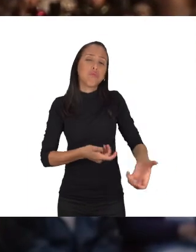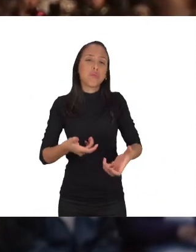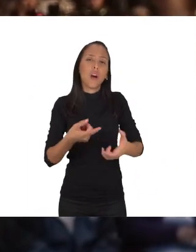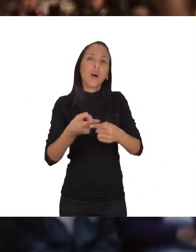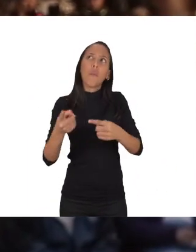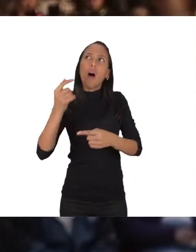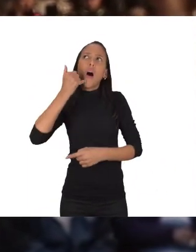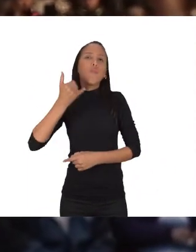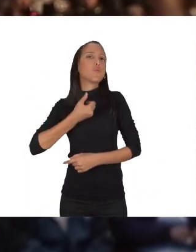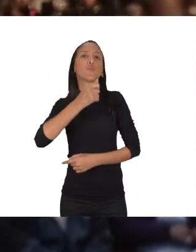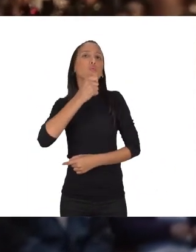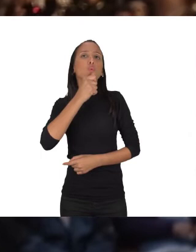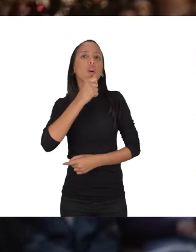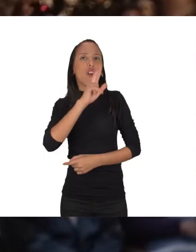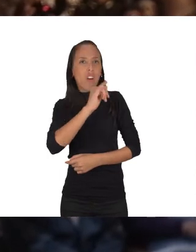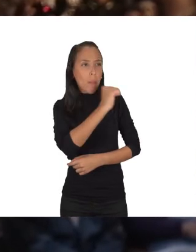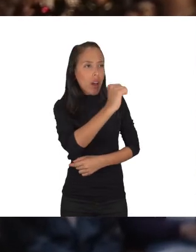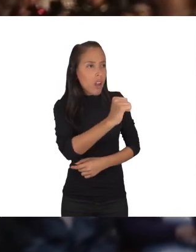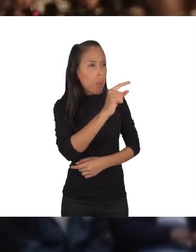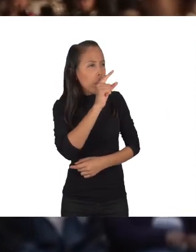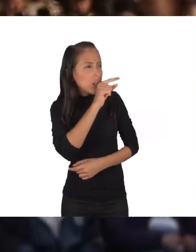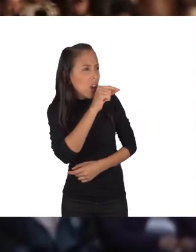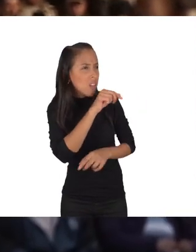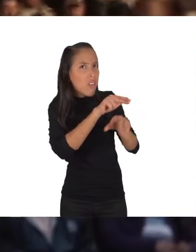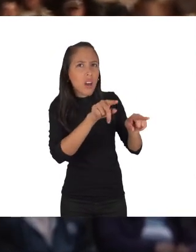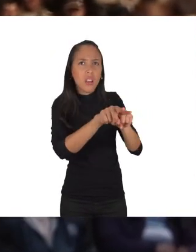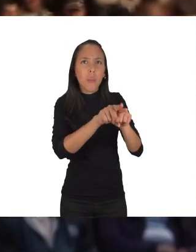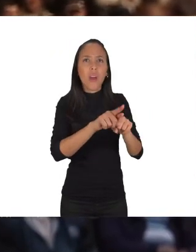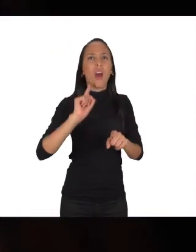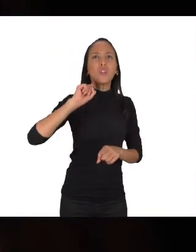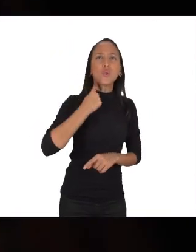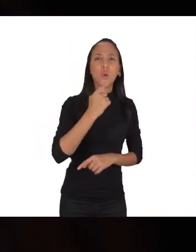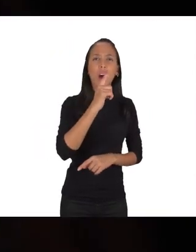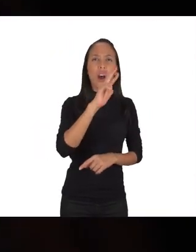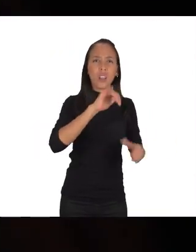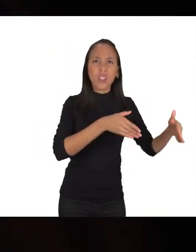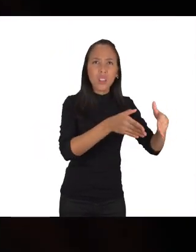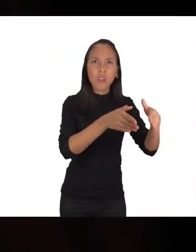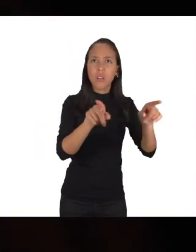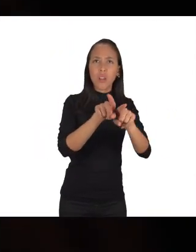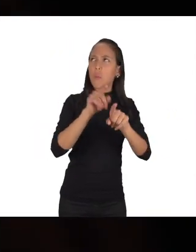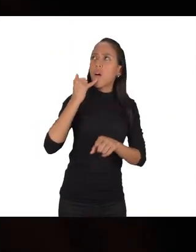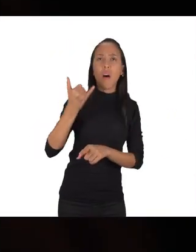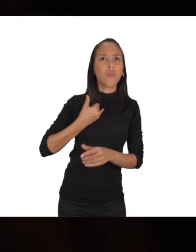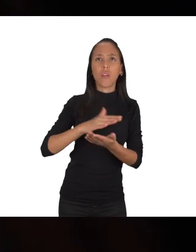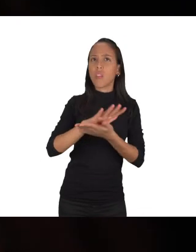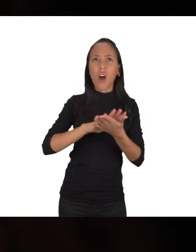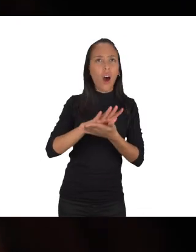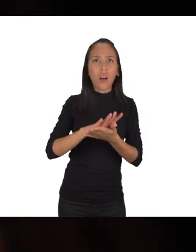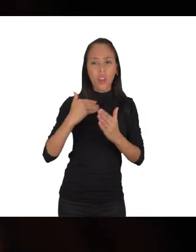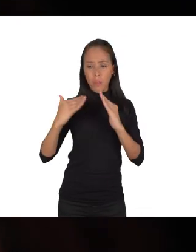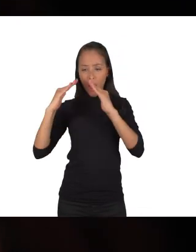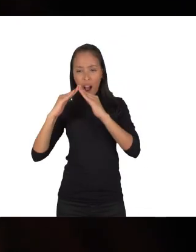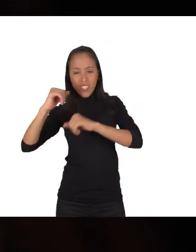ninguém falou que eu ia matar aqueles passarinhos, ninguém falou que o meu rio lá ia ficar comido. Ninguém disse que eu plantava, nós plantávamos a janela da